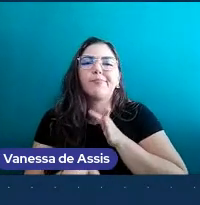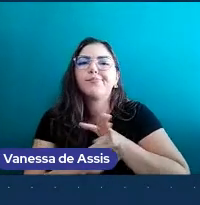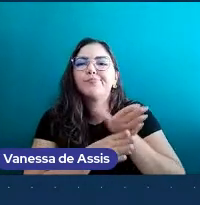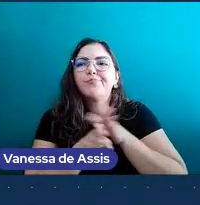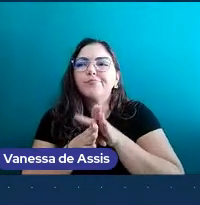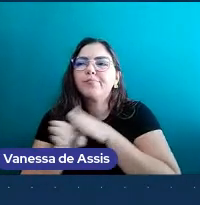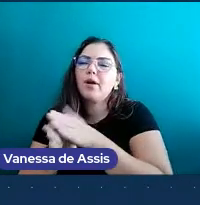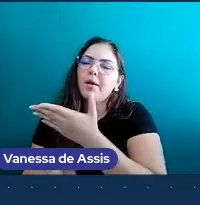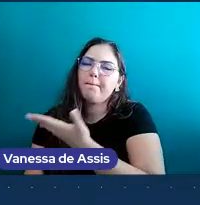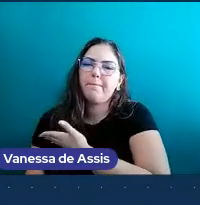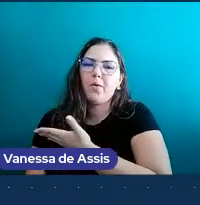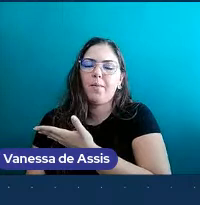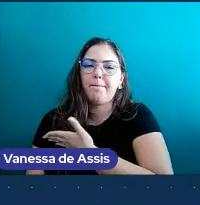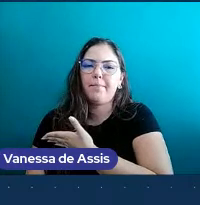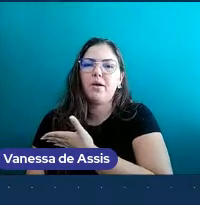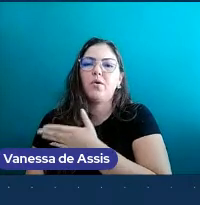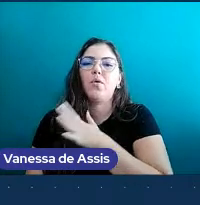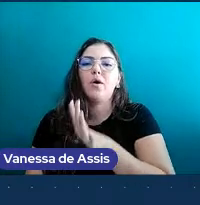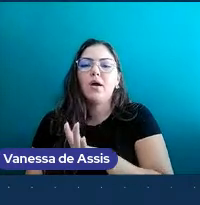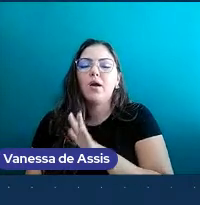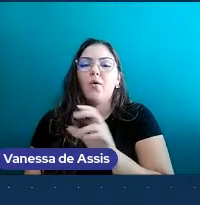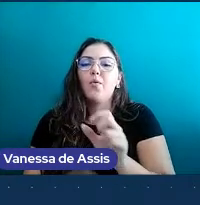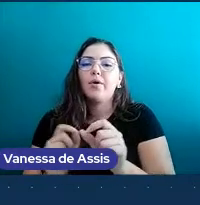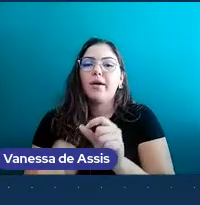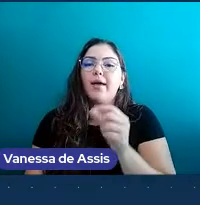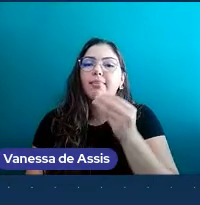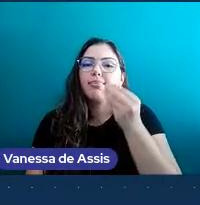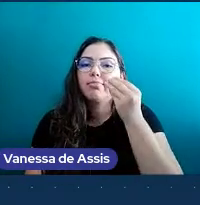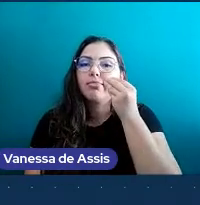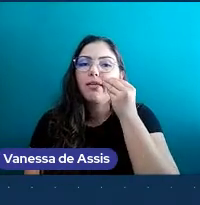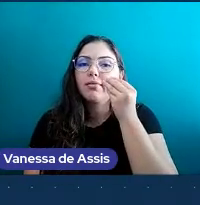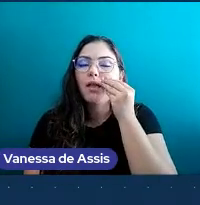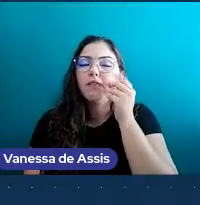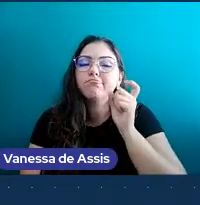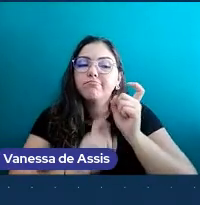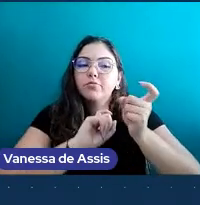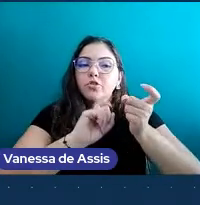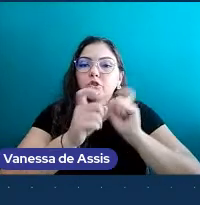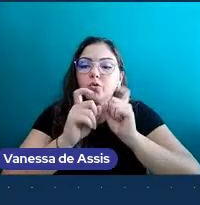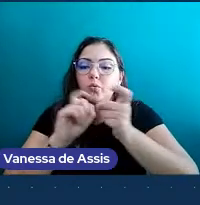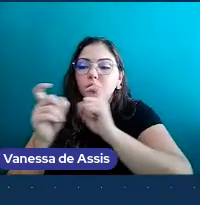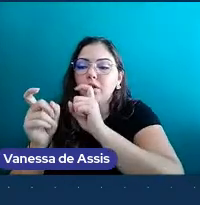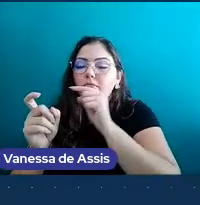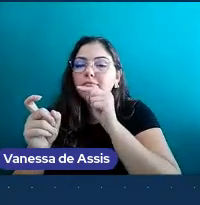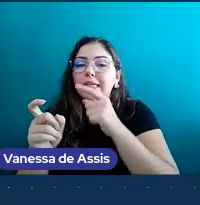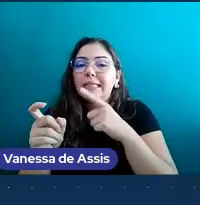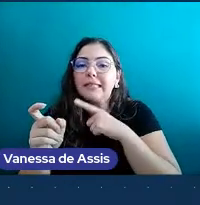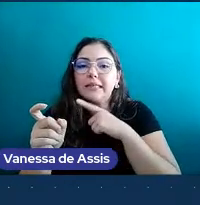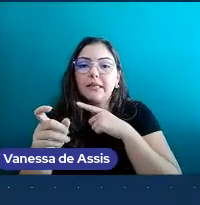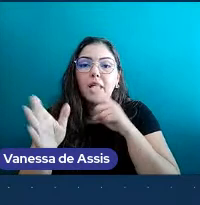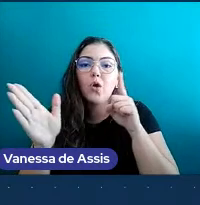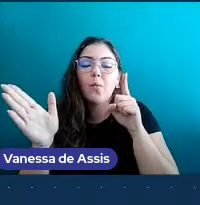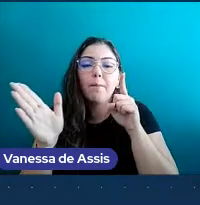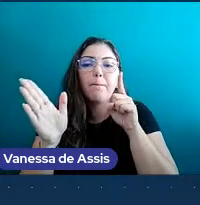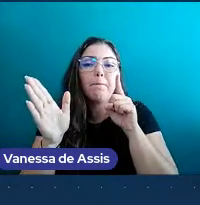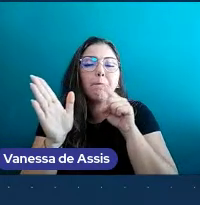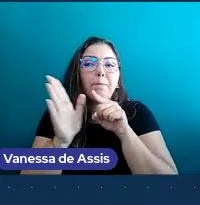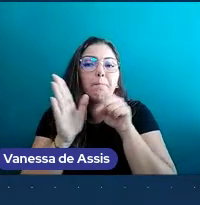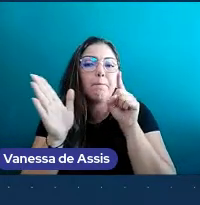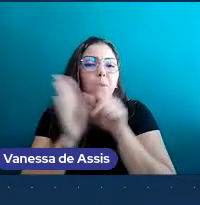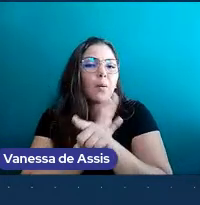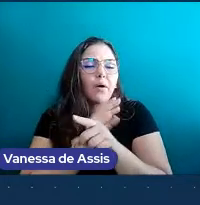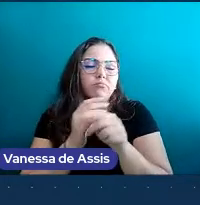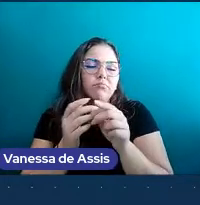discussão dos resultados de um estudo, no artigo científico, trazer uma problematização sobre como aquele